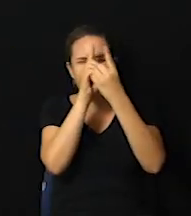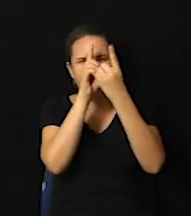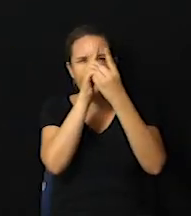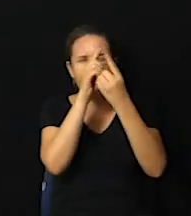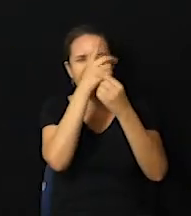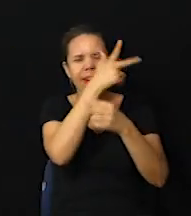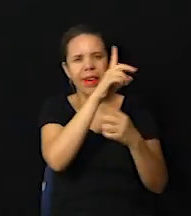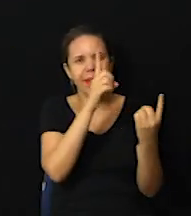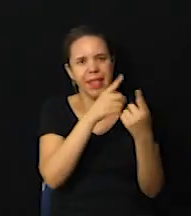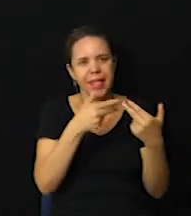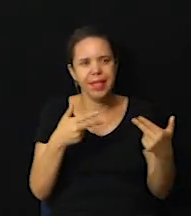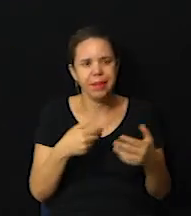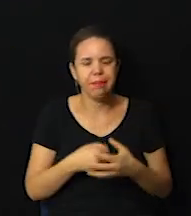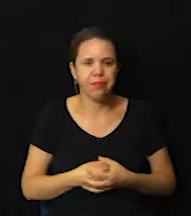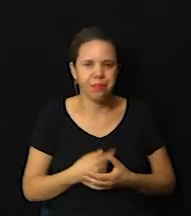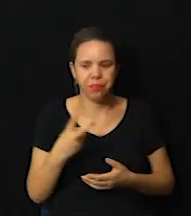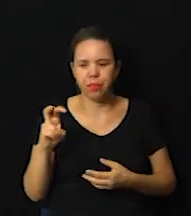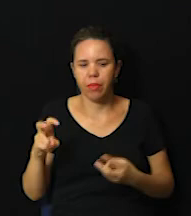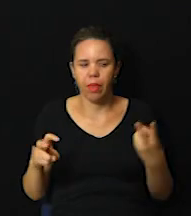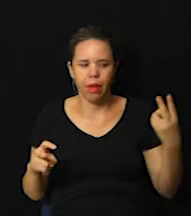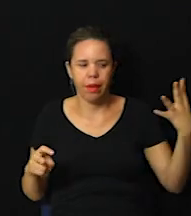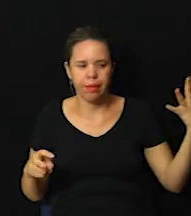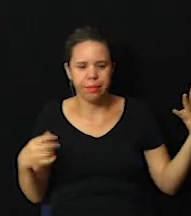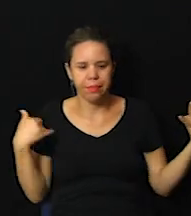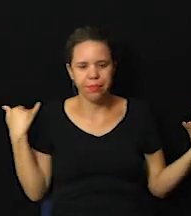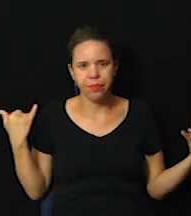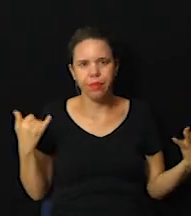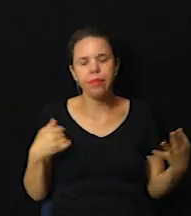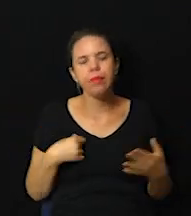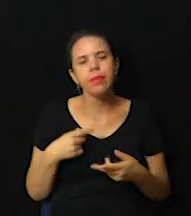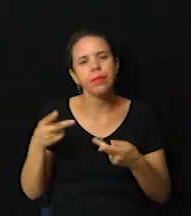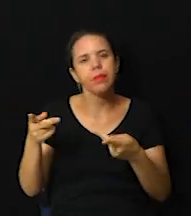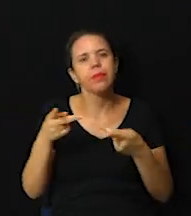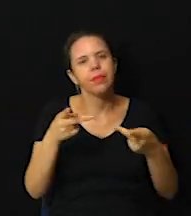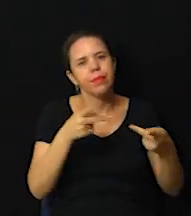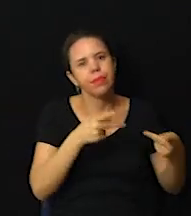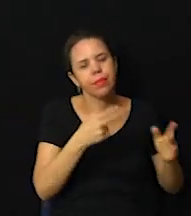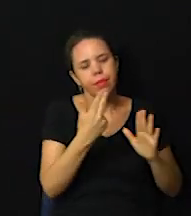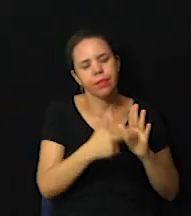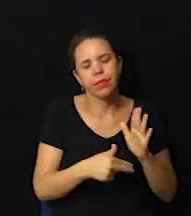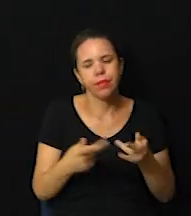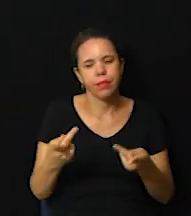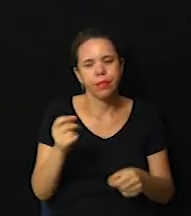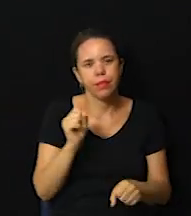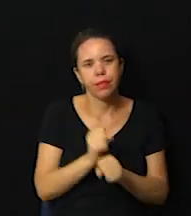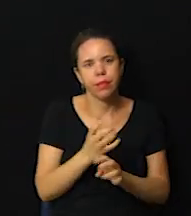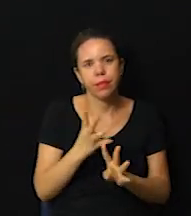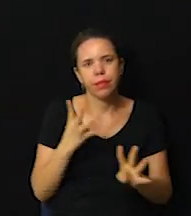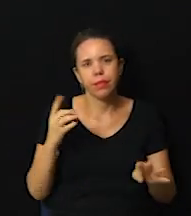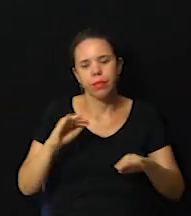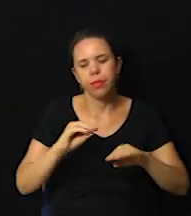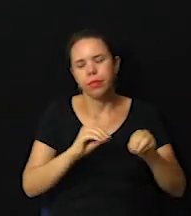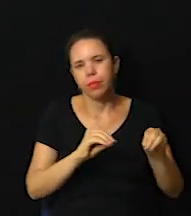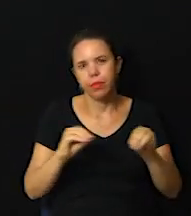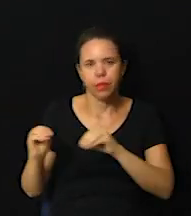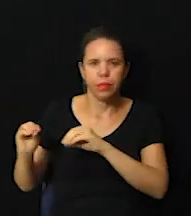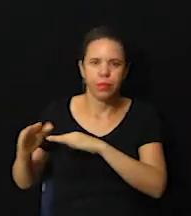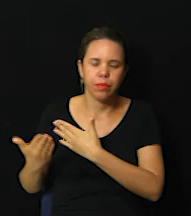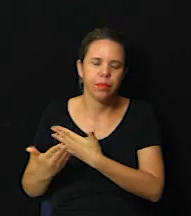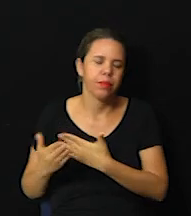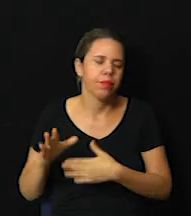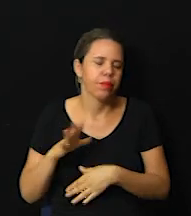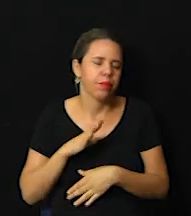né, o outro serviço de 15 a 24, a gente vai chamando essa da lista de espera. Ou quando eles mudam de bairro ou